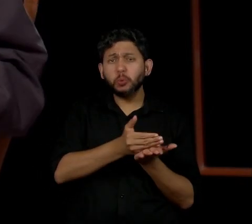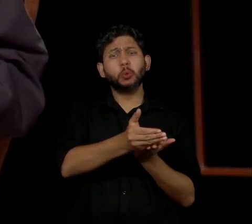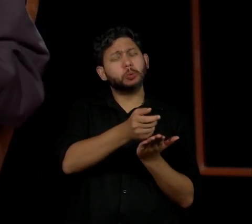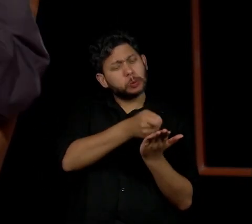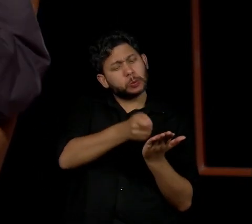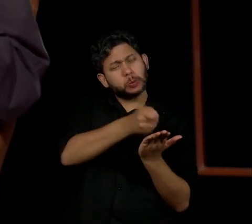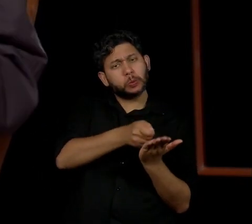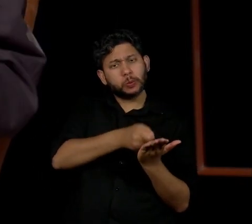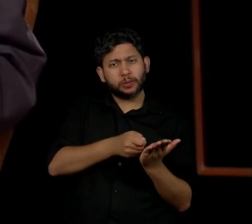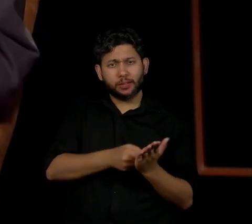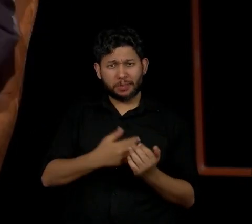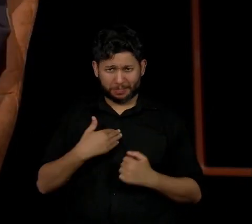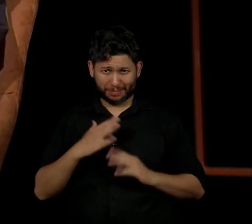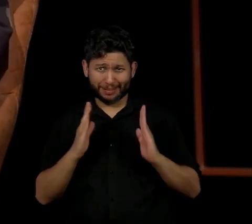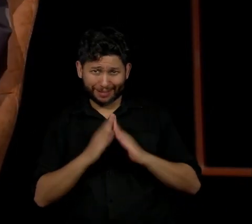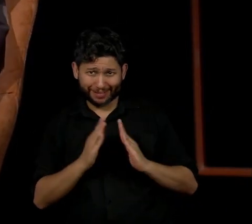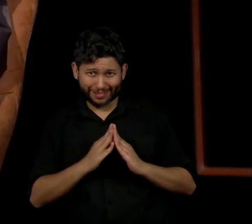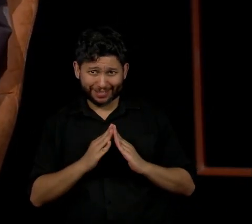Eu tenho um álbum em casa,